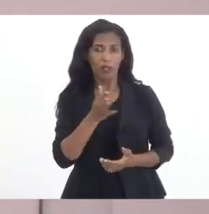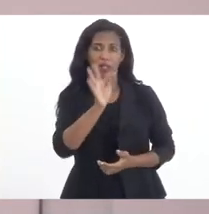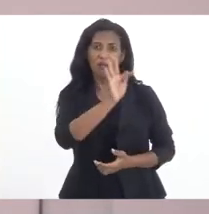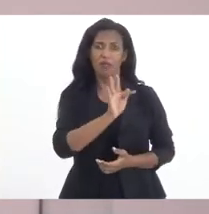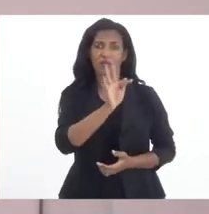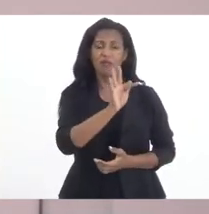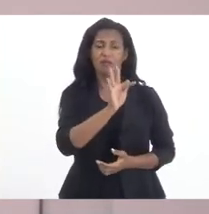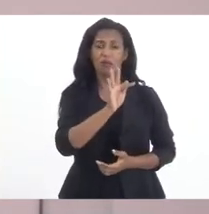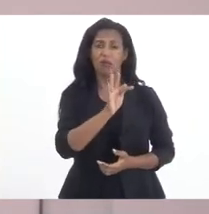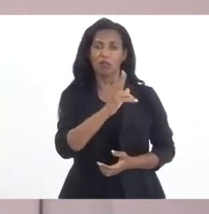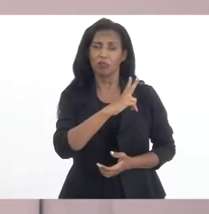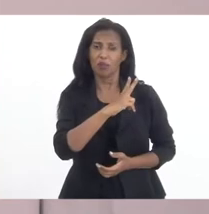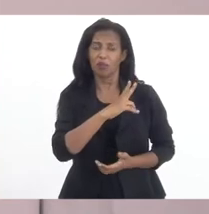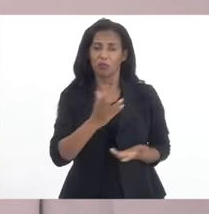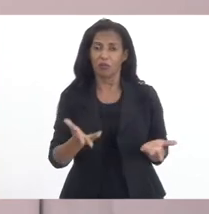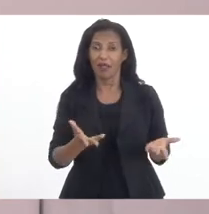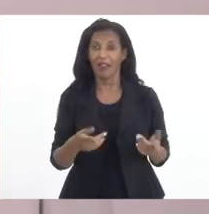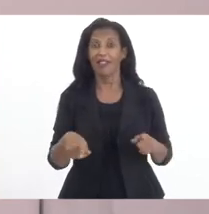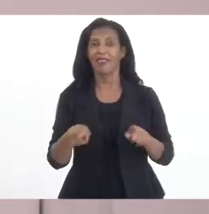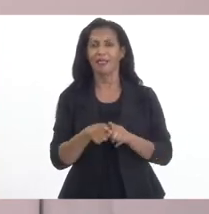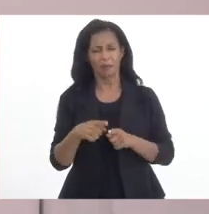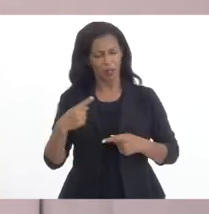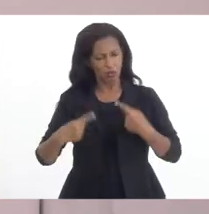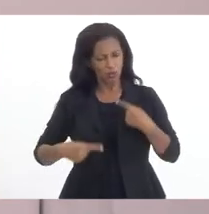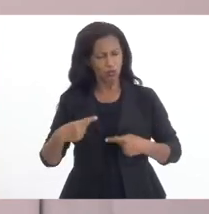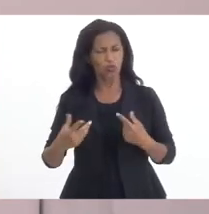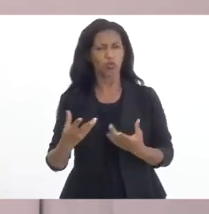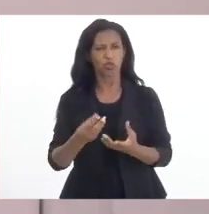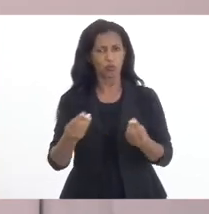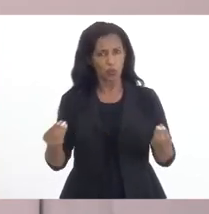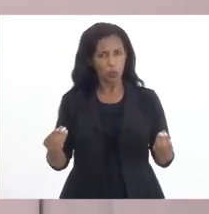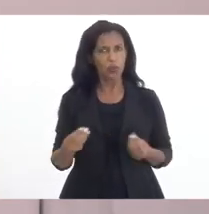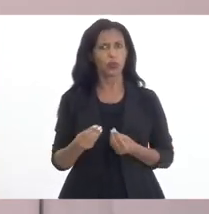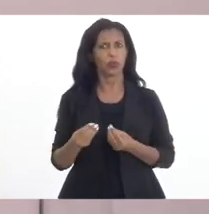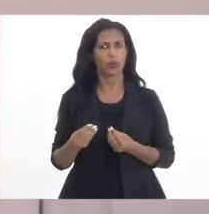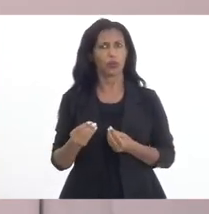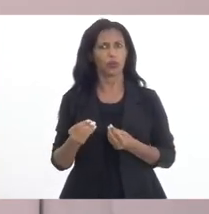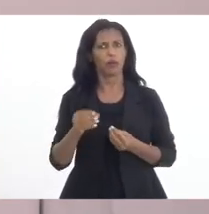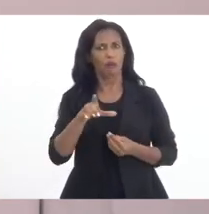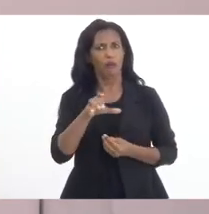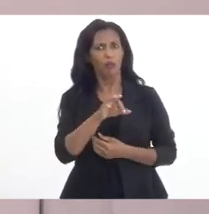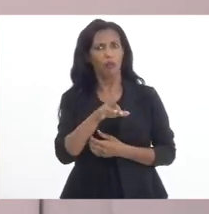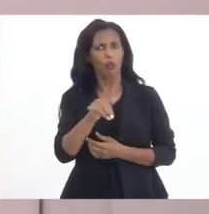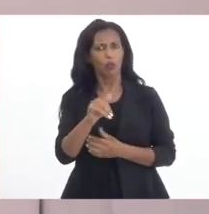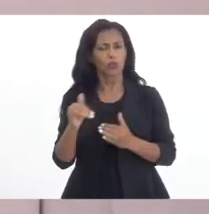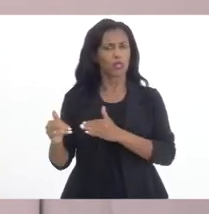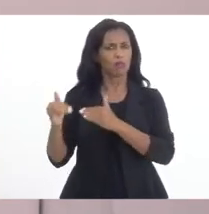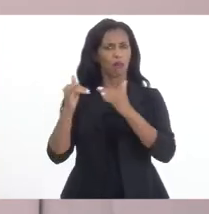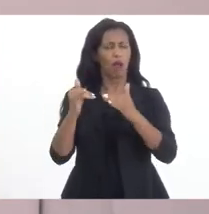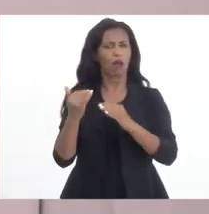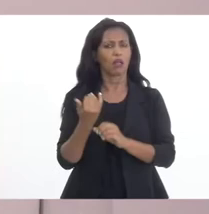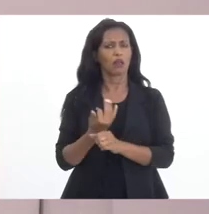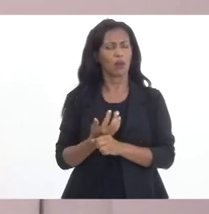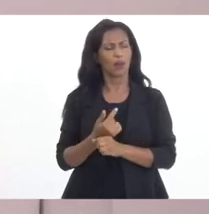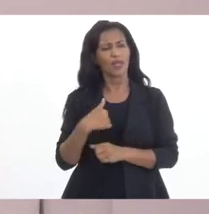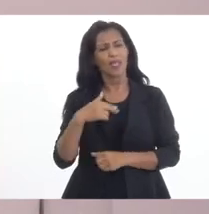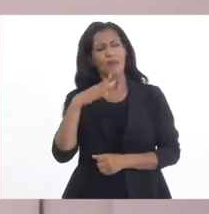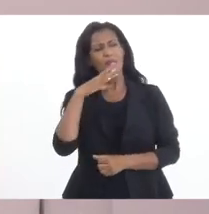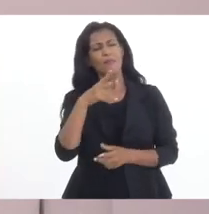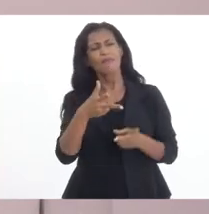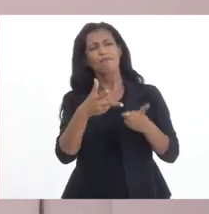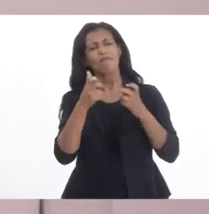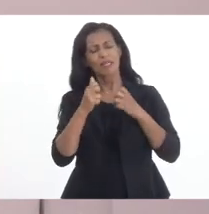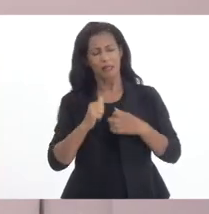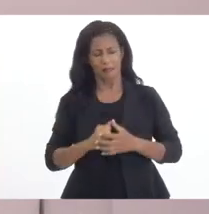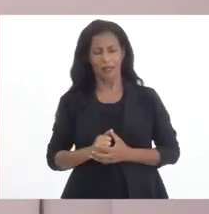faculdade particular. E aí eu também discuti muito isso com o Conselho Superior da UERJ. Mas aí eu percebi, Serafine